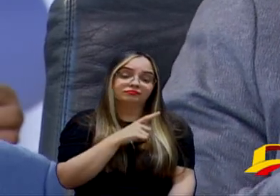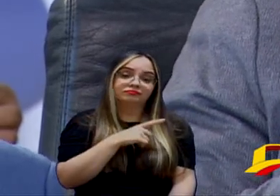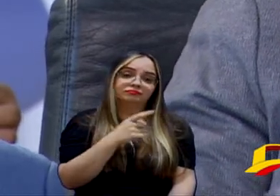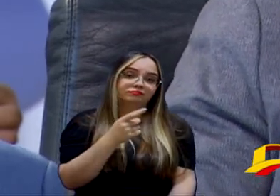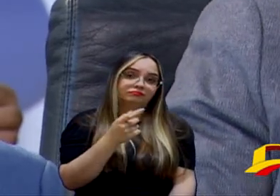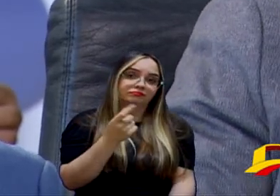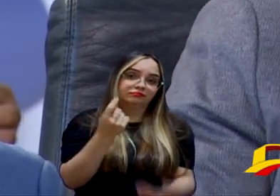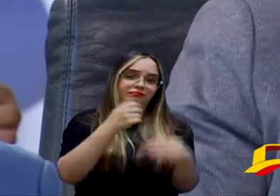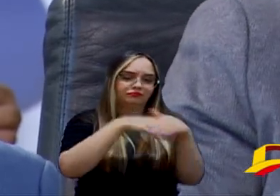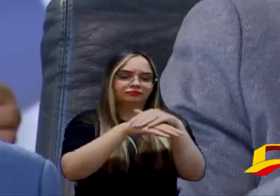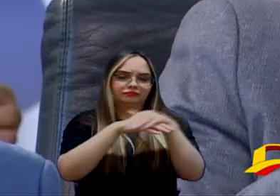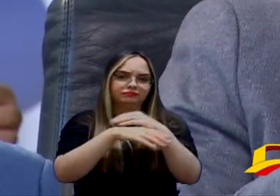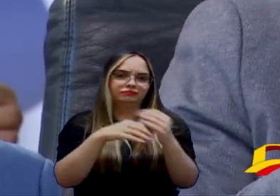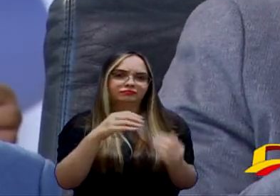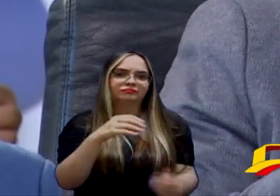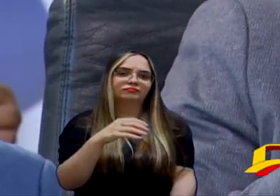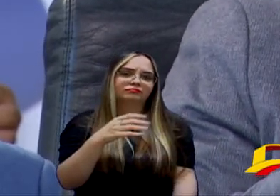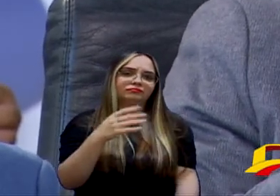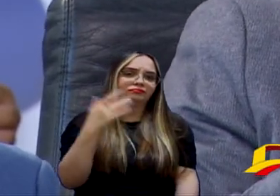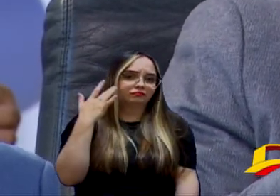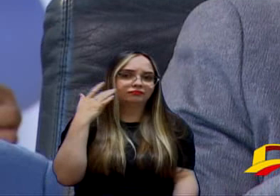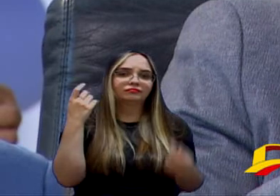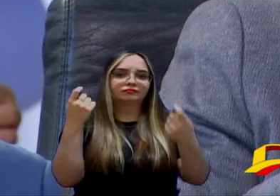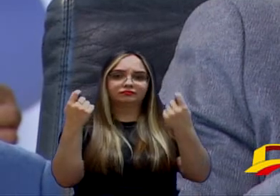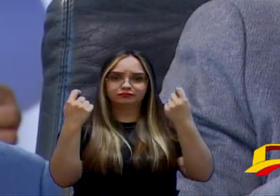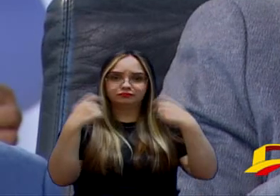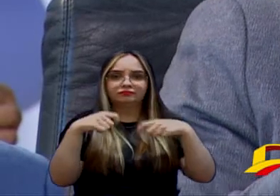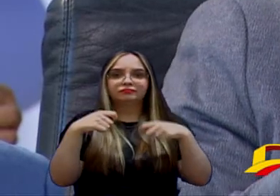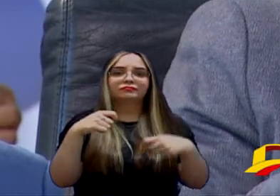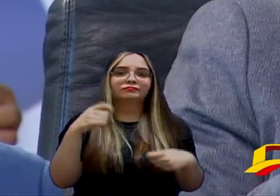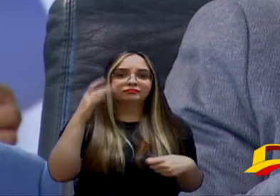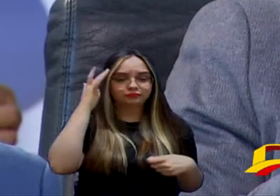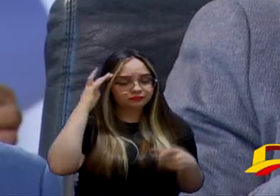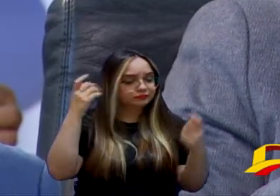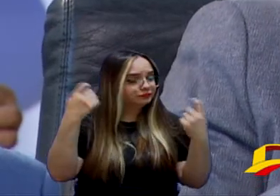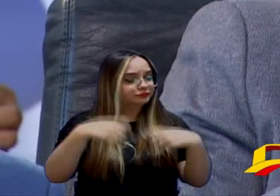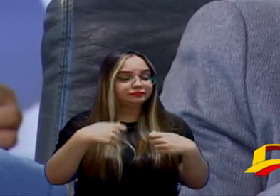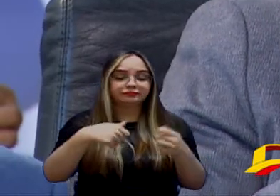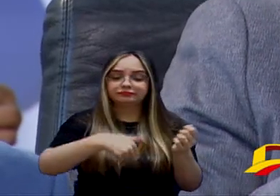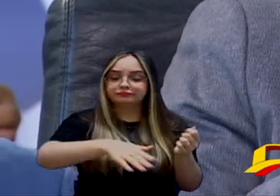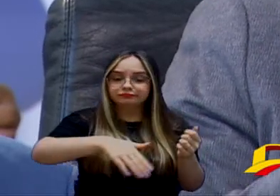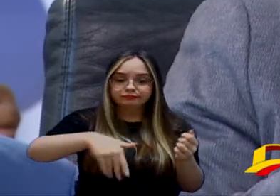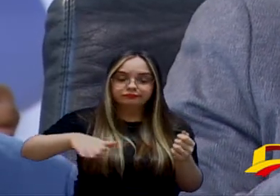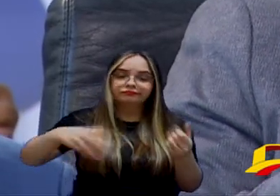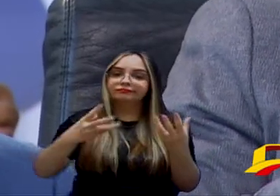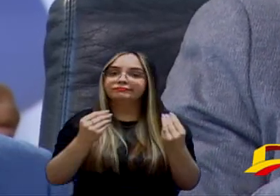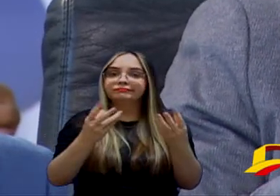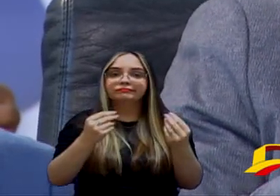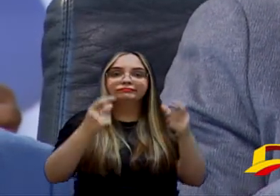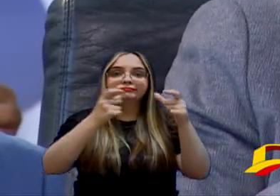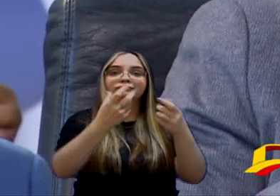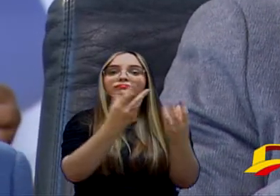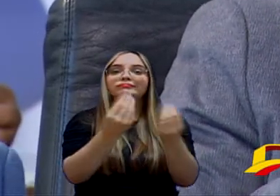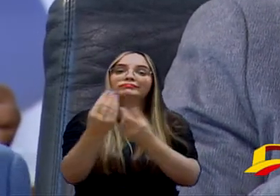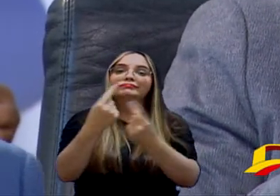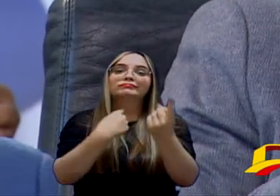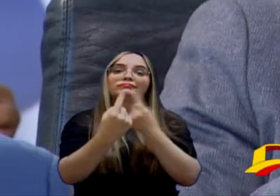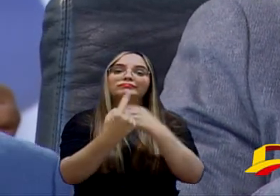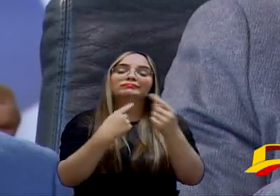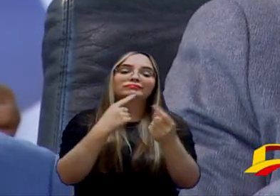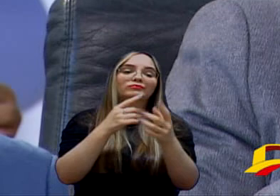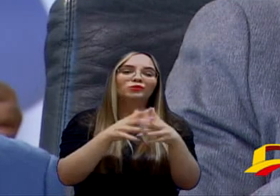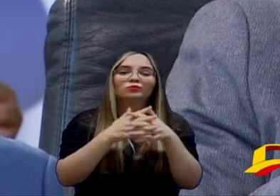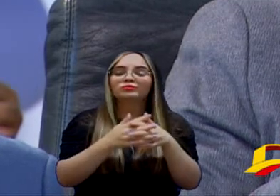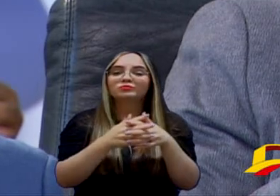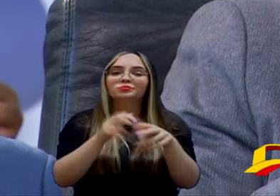mas eu acho que é isso mesmo o caminho viu tá precisando fazer bastante sinalização de solo muitas vias mudaram de mãos aí a gente